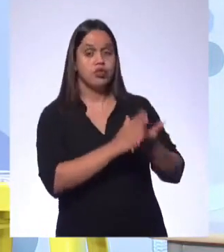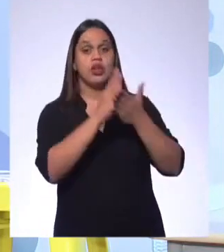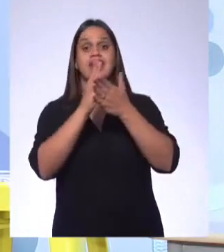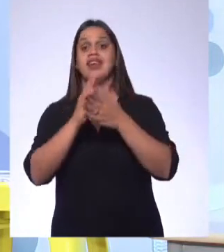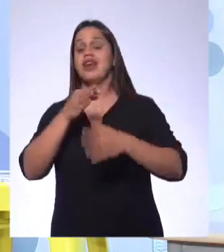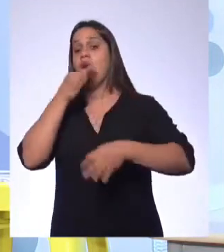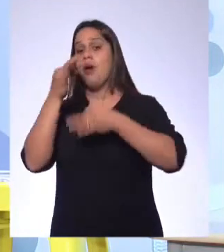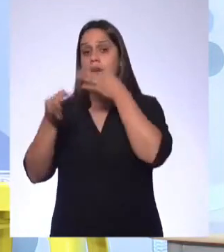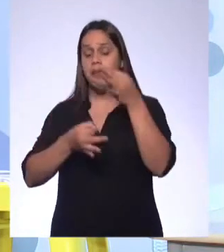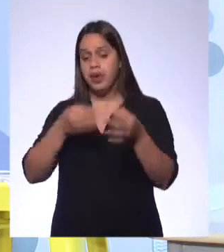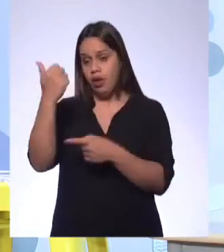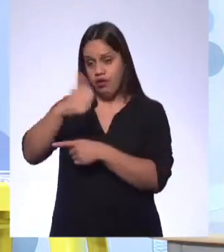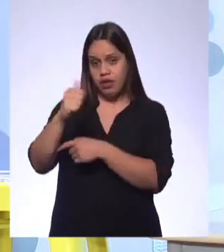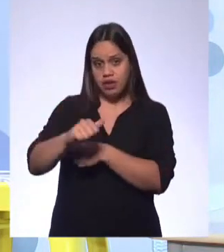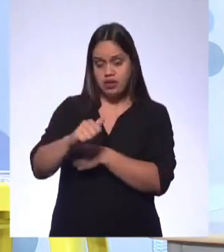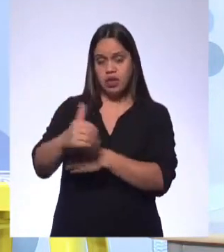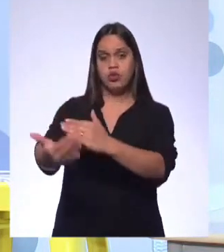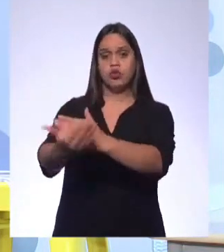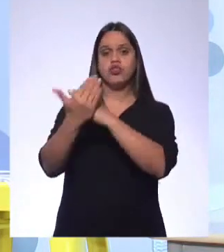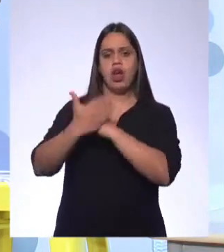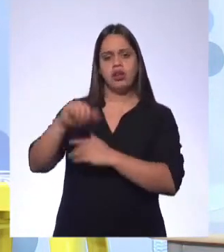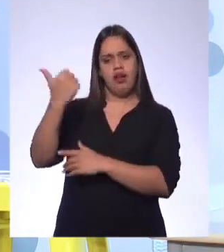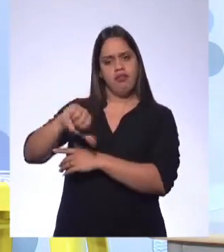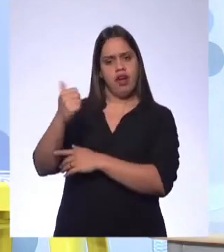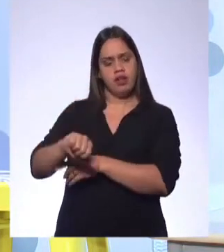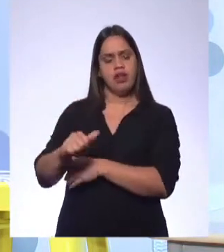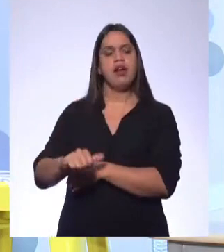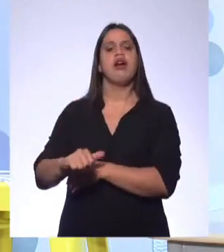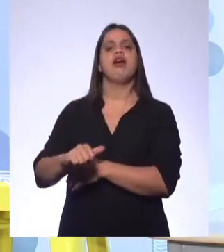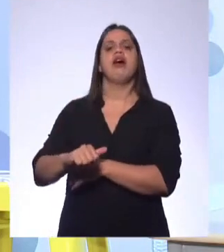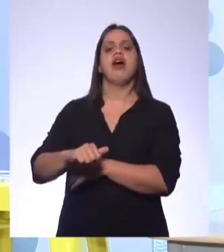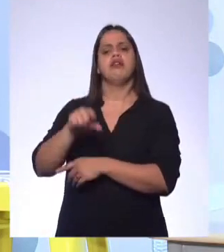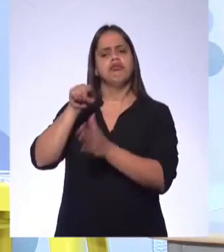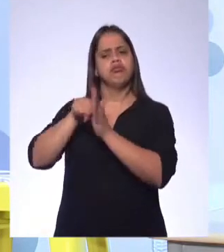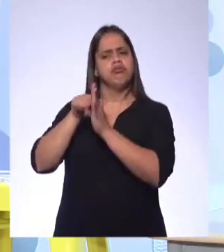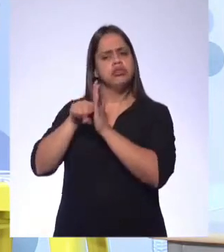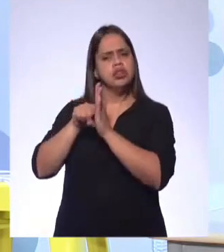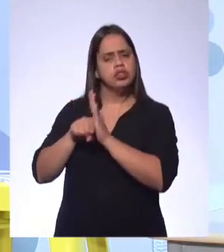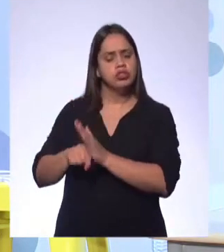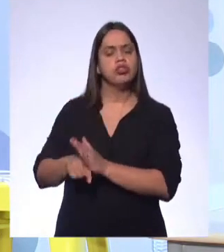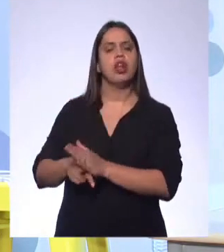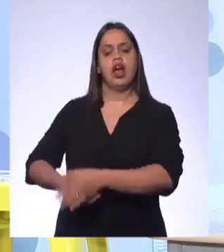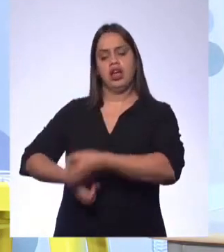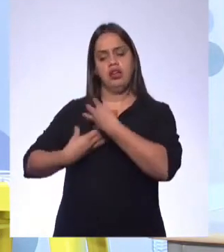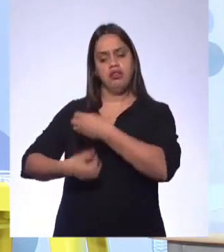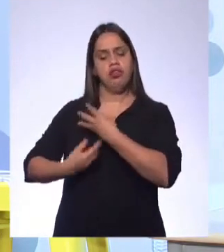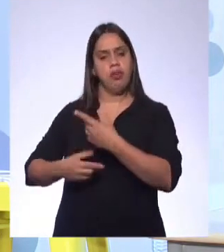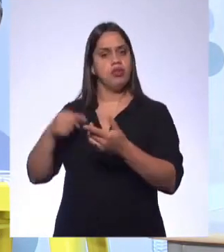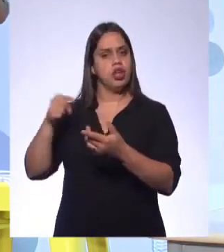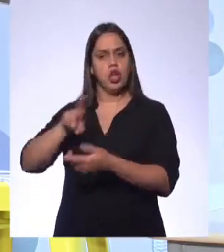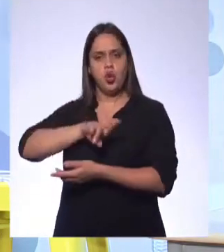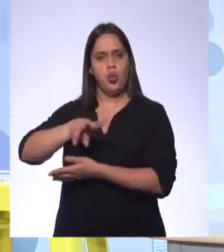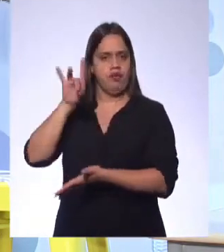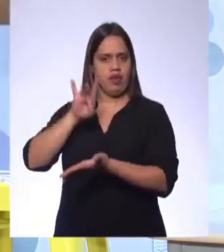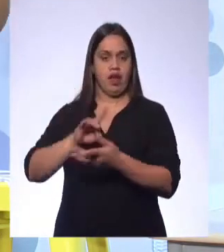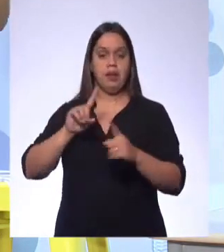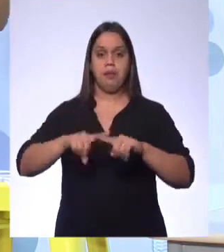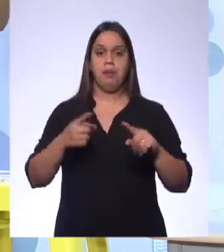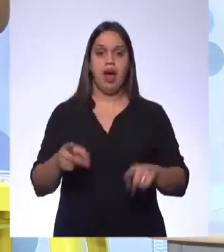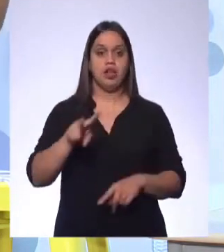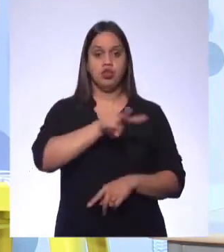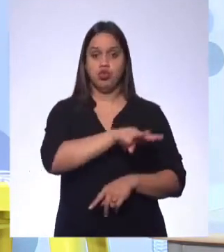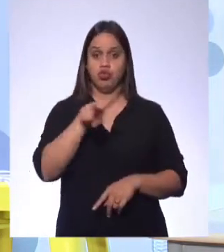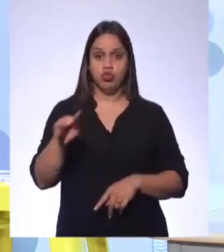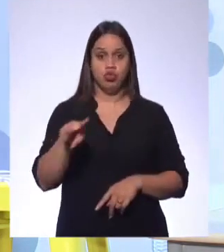analisar, a verificar e questionar posturas preconceituosas e informações que não são verdadeiras. Mas ambos são tipos